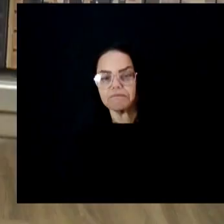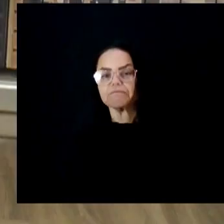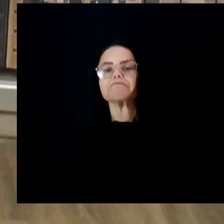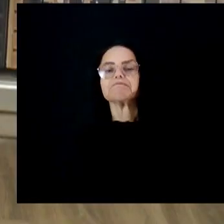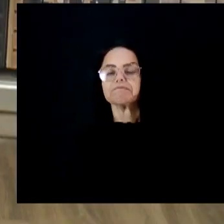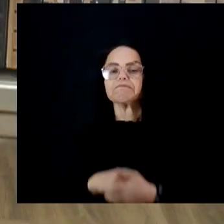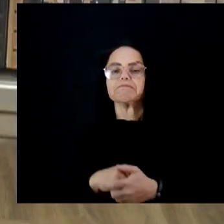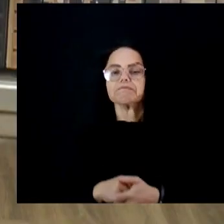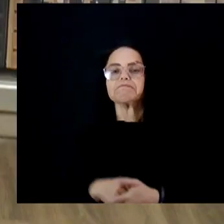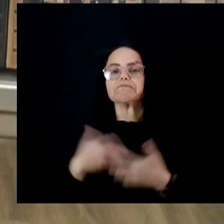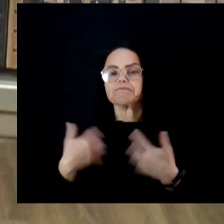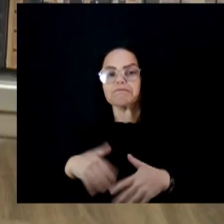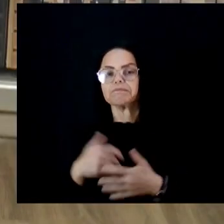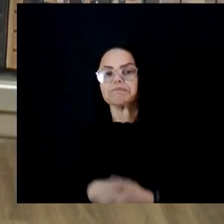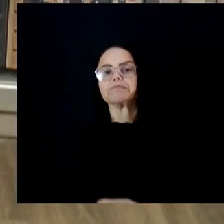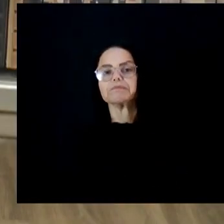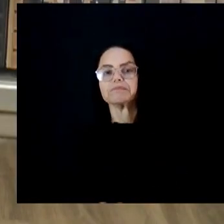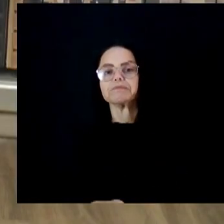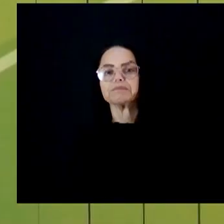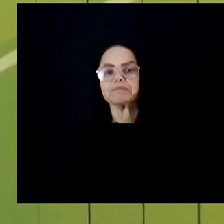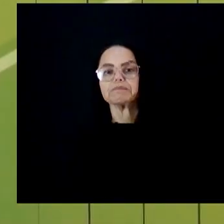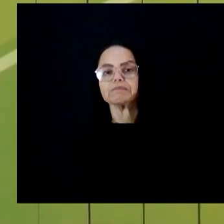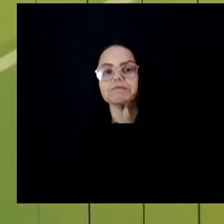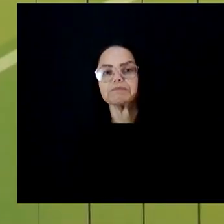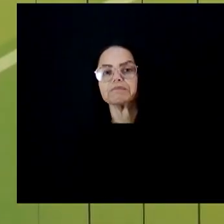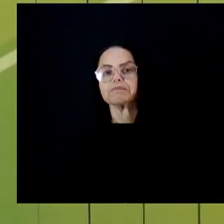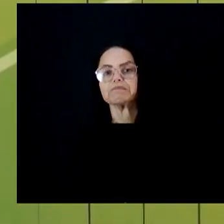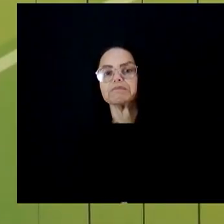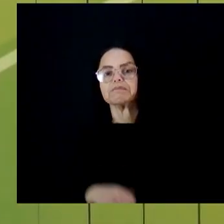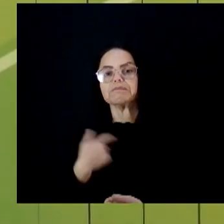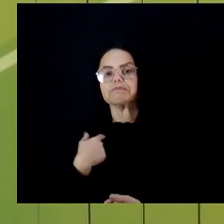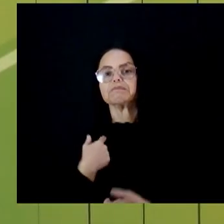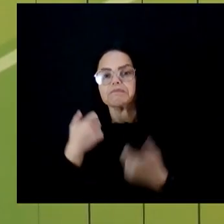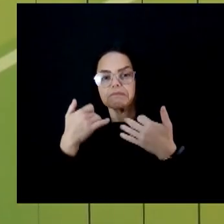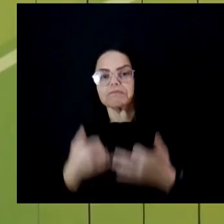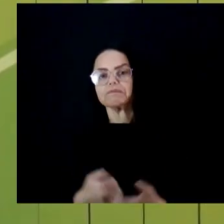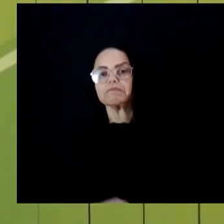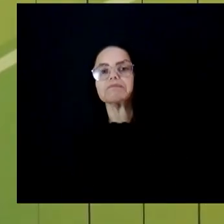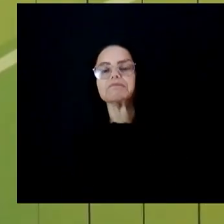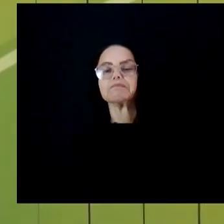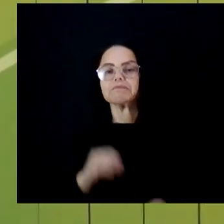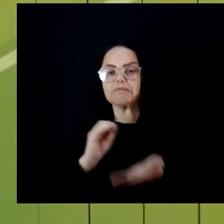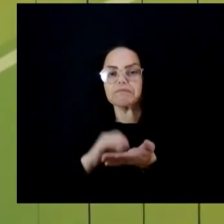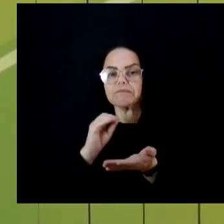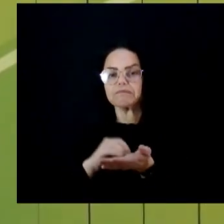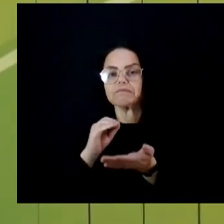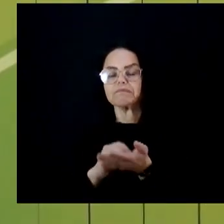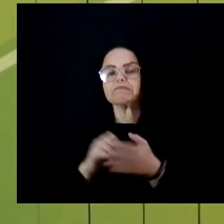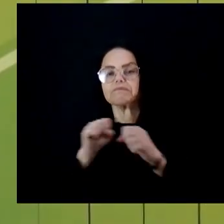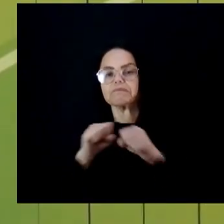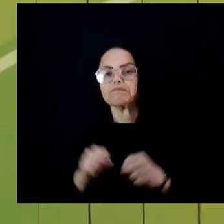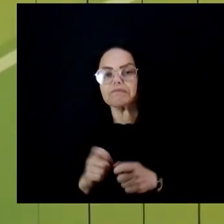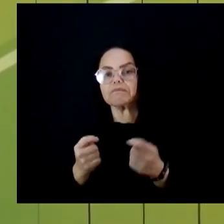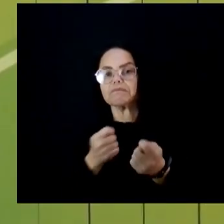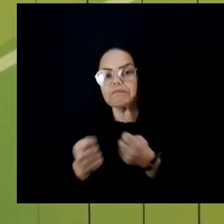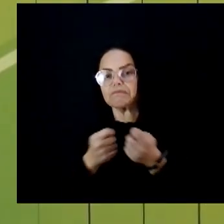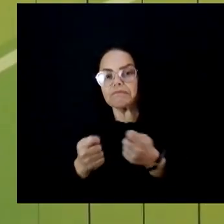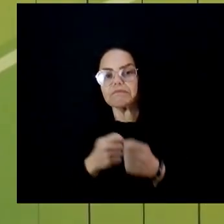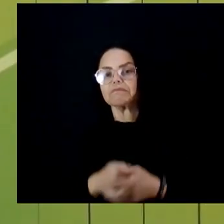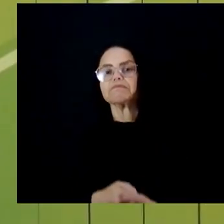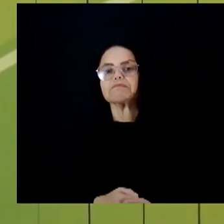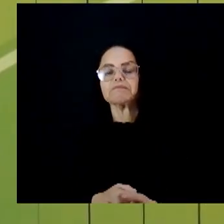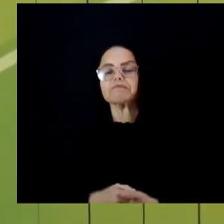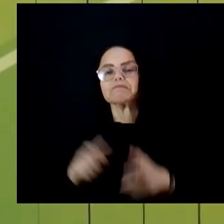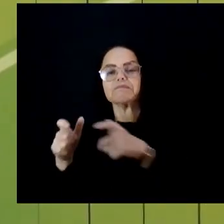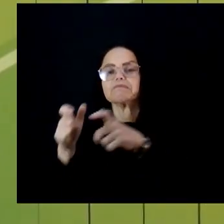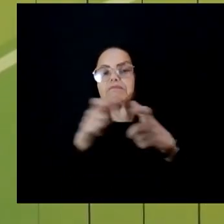alto. Entendi. Você já citou um pouco que falta esses sistemas de monitoramento em alguns lugares do